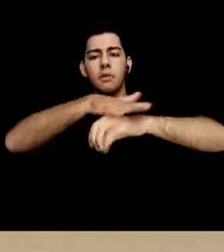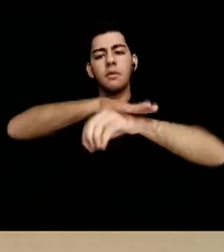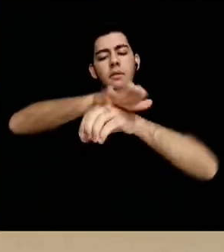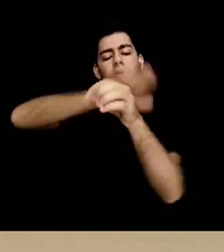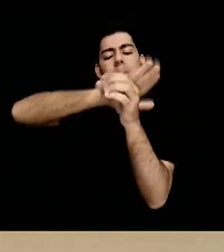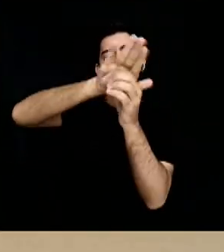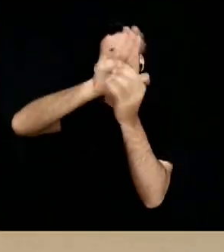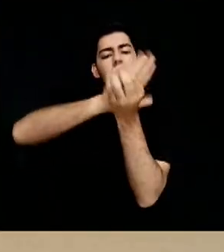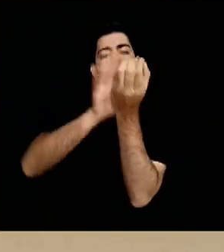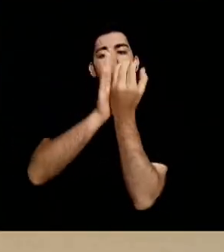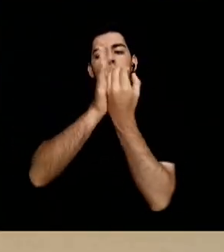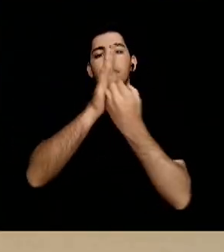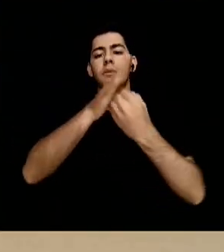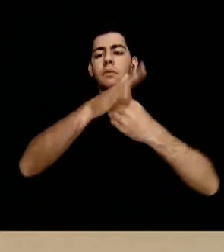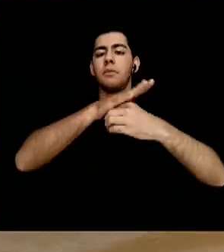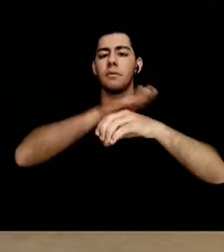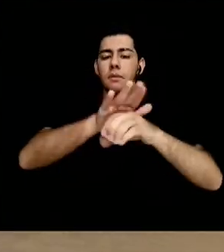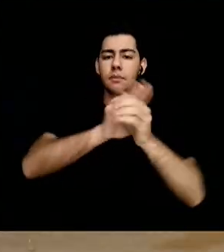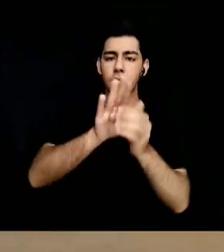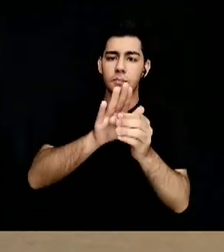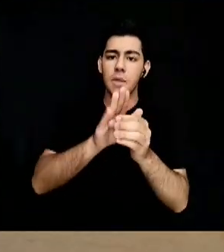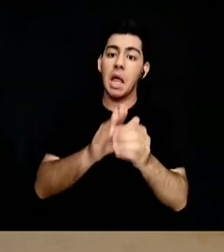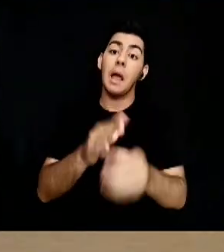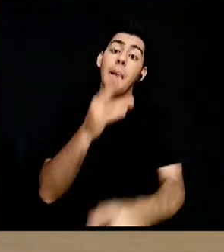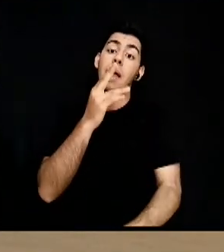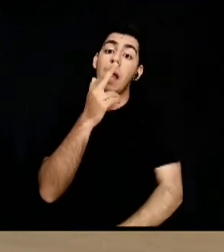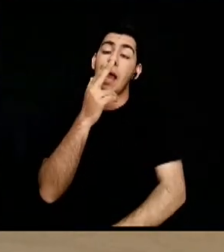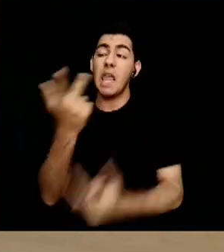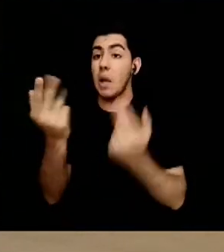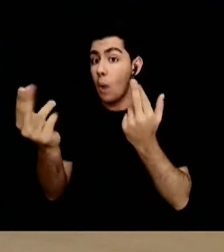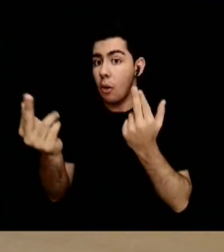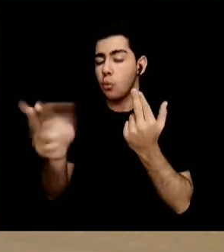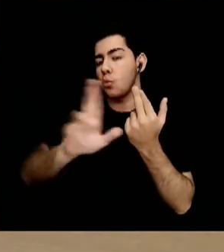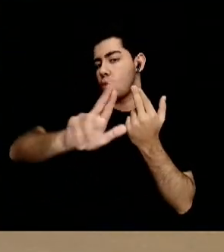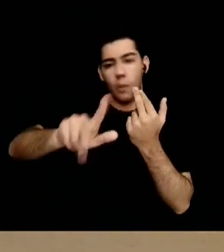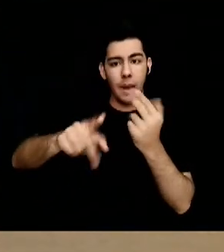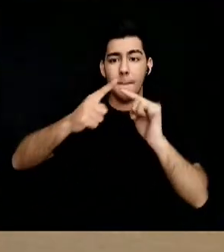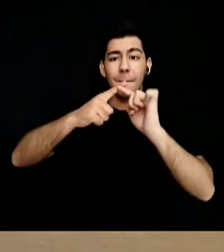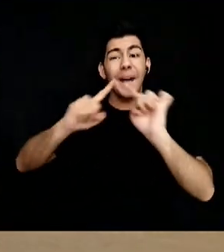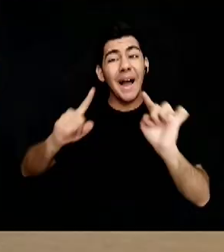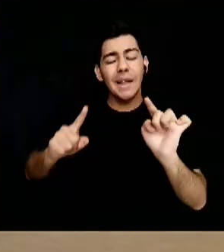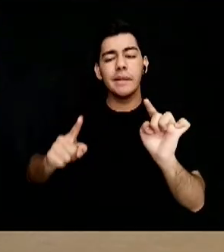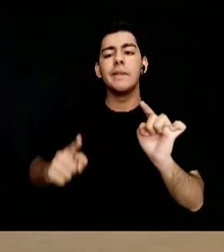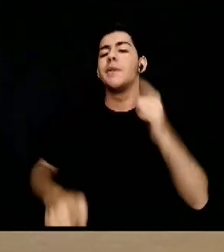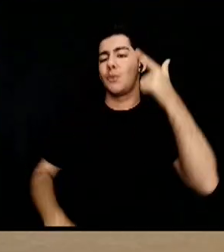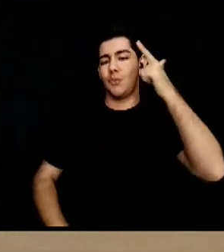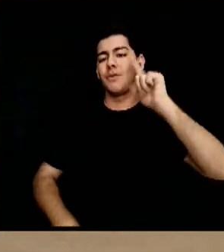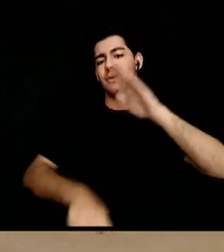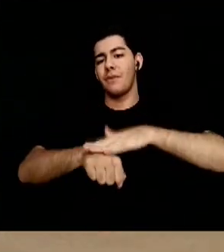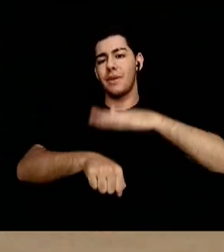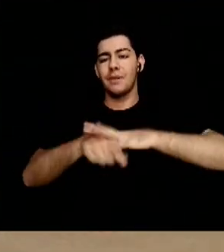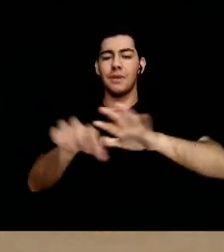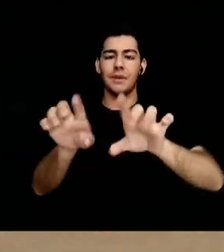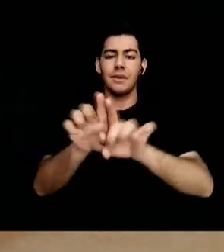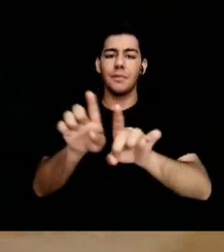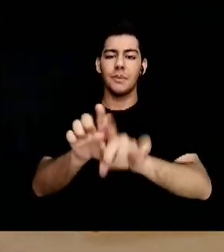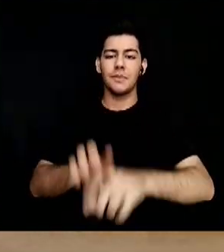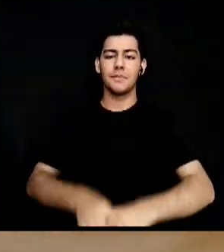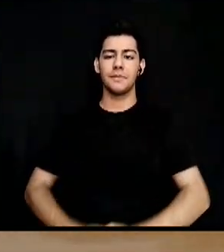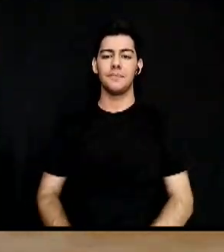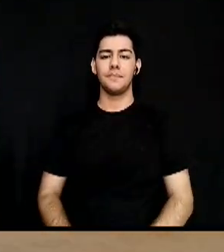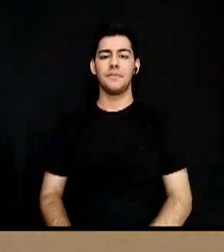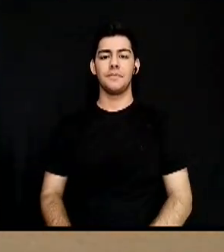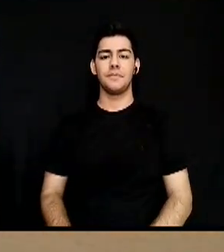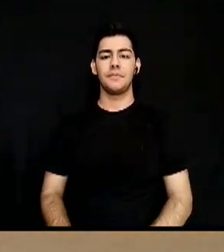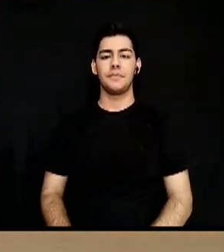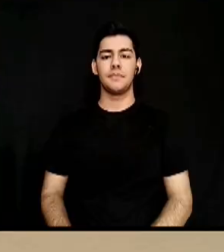próximo disso. Vai ficar igual? Não, não vai ficar igual. Mas fica muito próximo e dá um efeito muito bonito também. Legal.